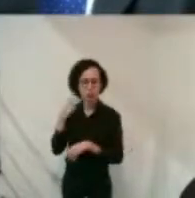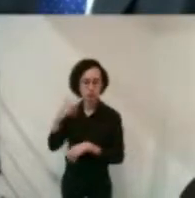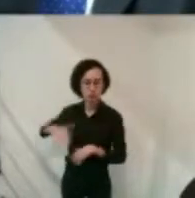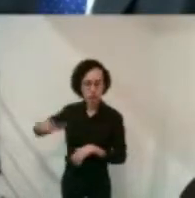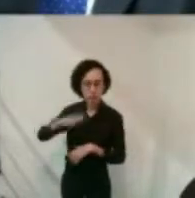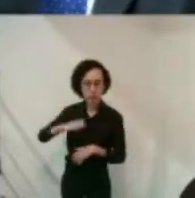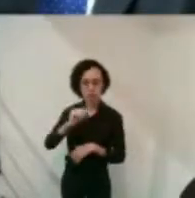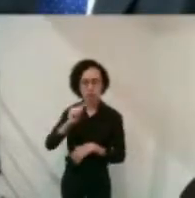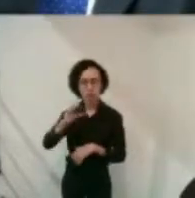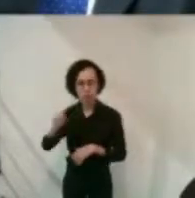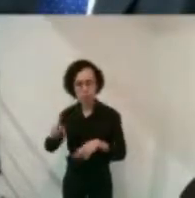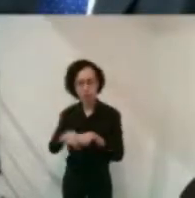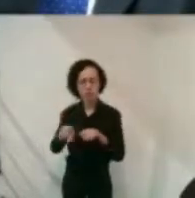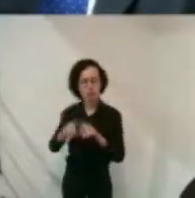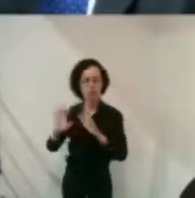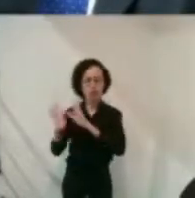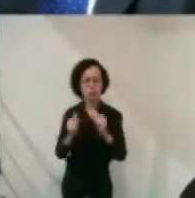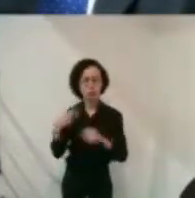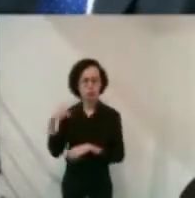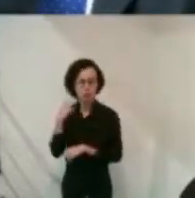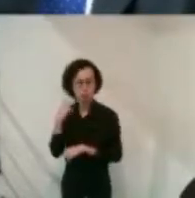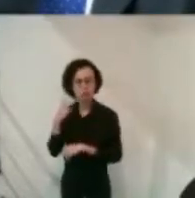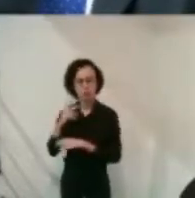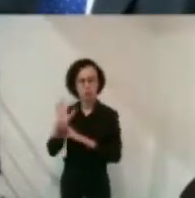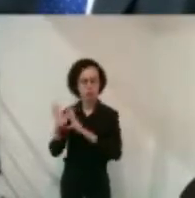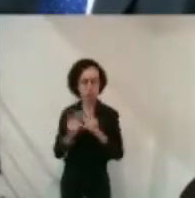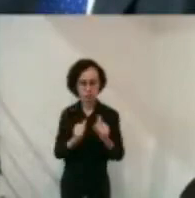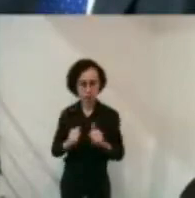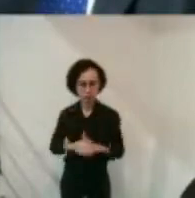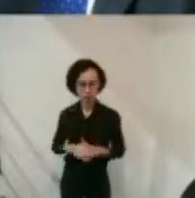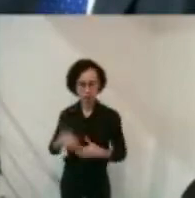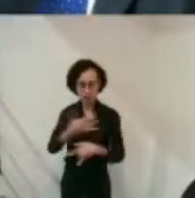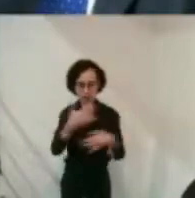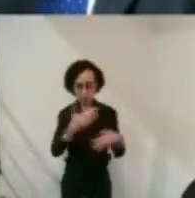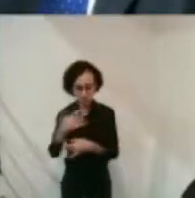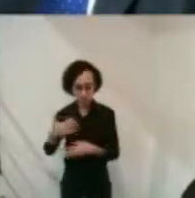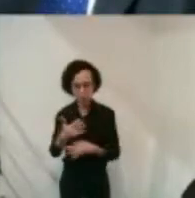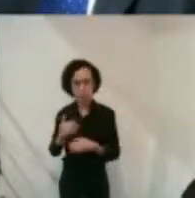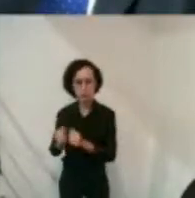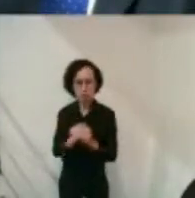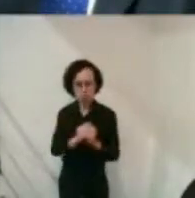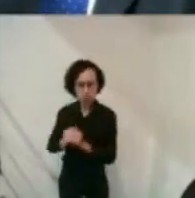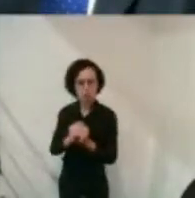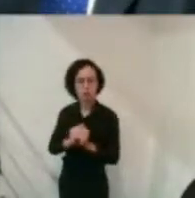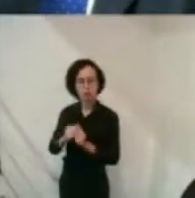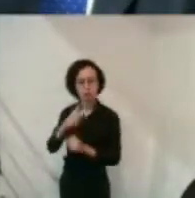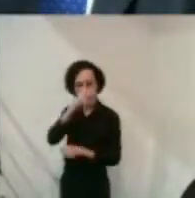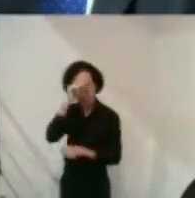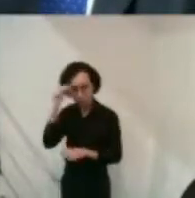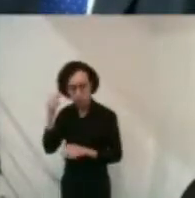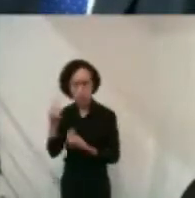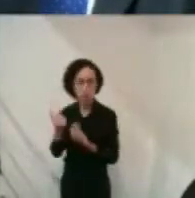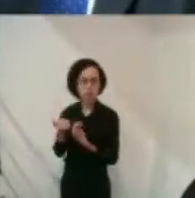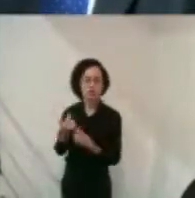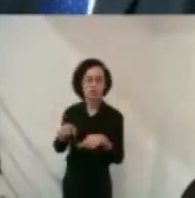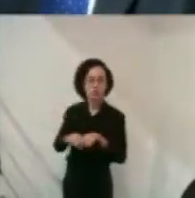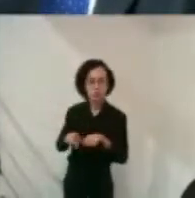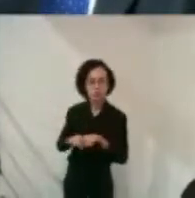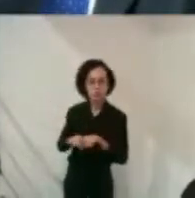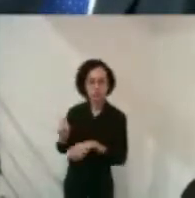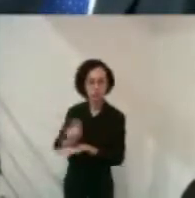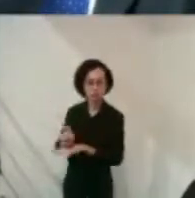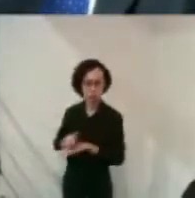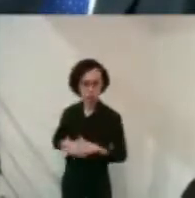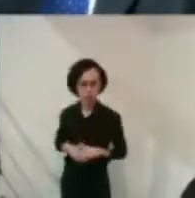CAU e de todos os promotores e promotoras de justiça das cidades, junto com as prefeituras, junto com os gestores, enfim,